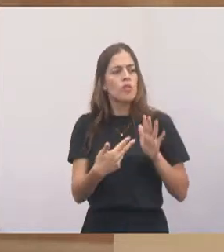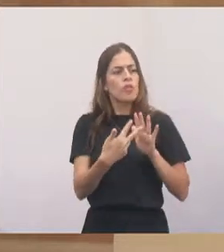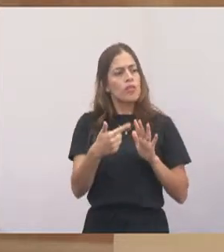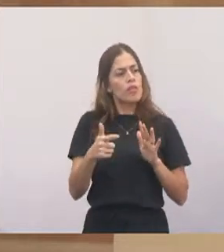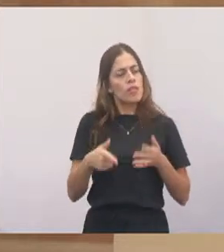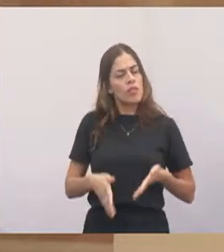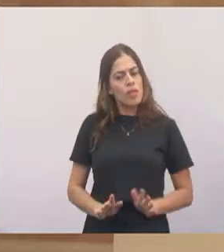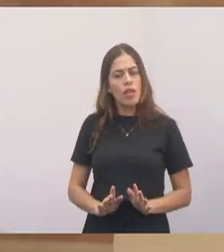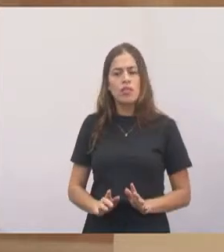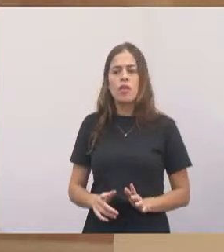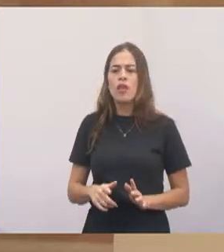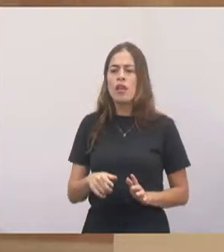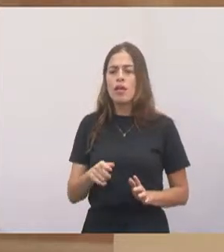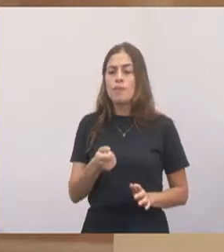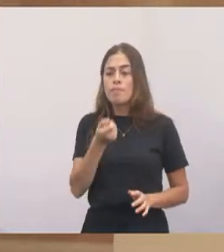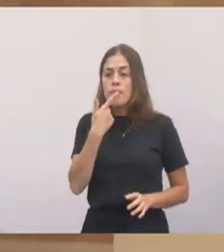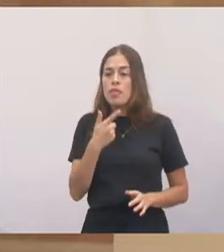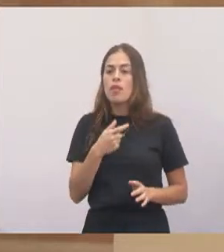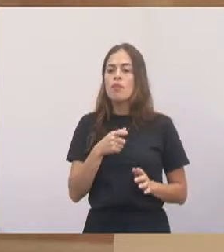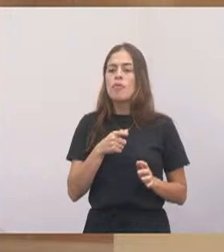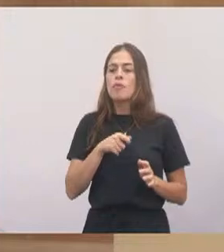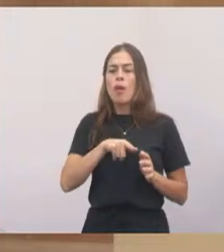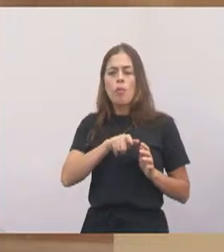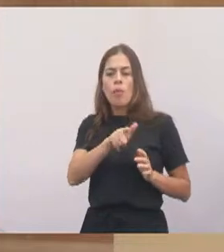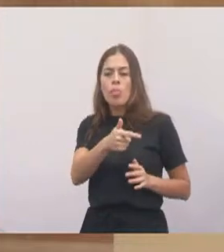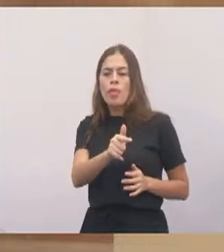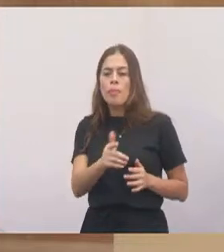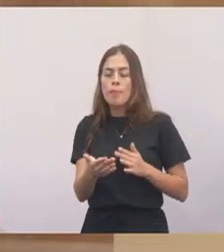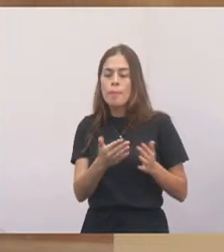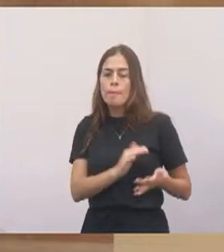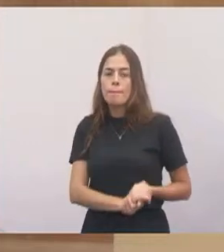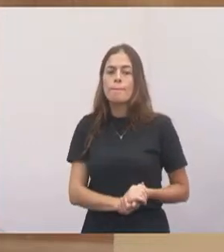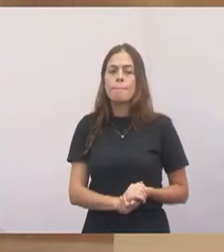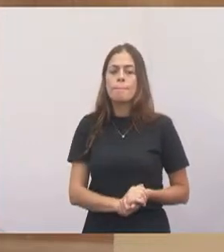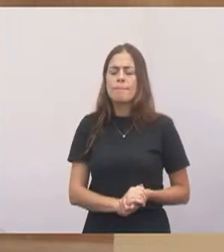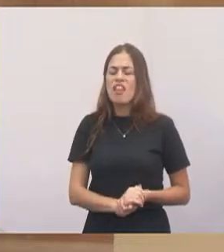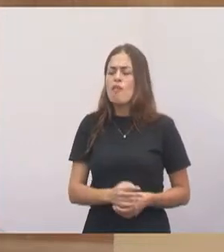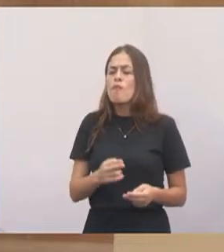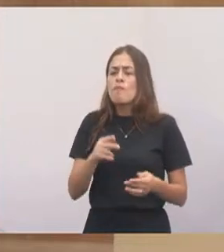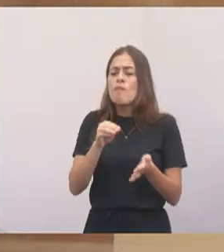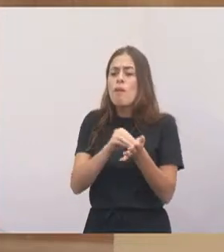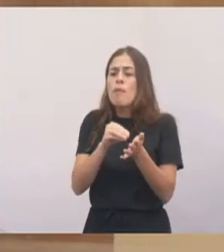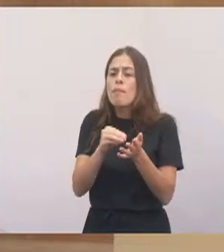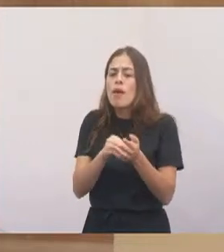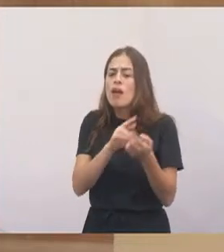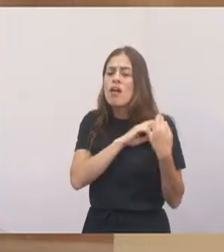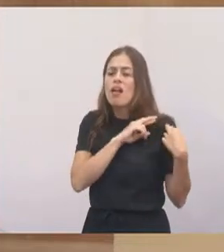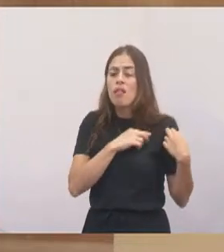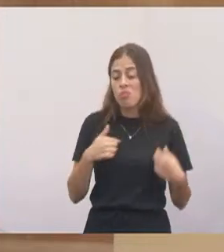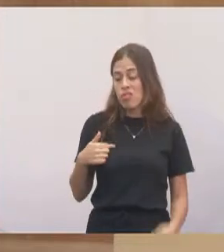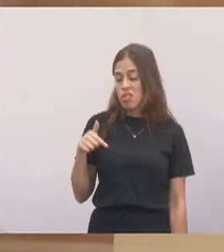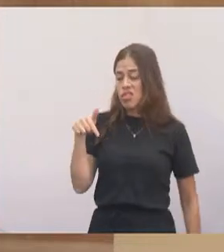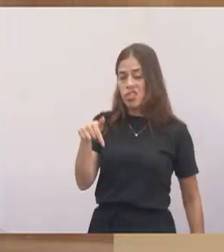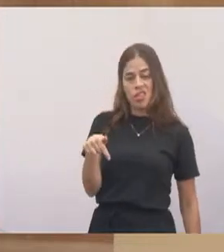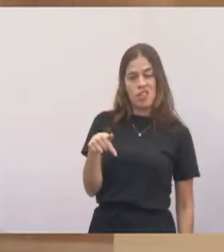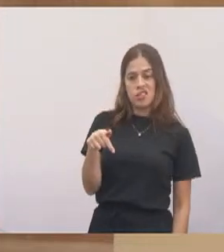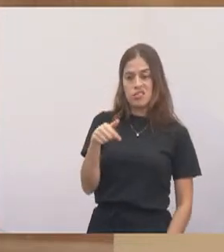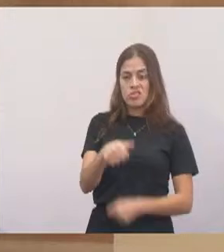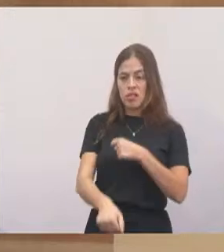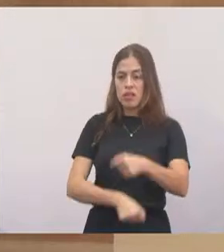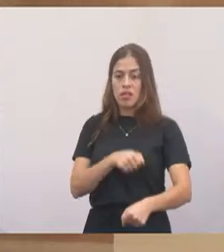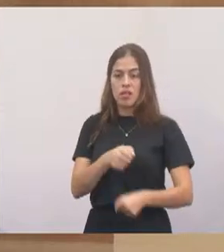é um absurdo, uma falta de responsabilidade. Apesar que 7 anos aqui, não é?